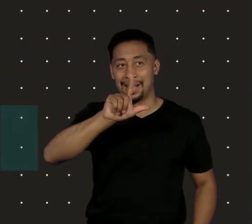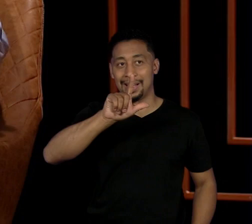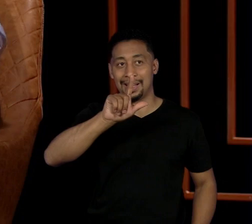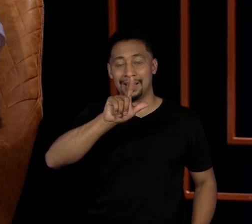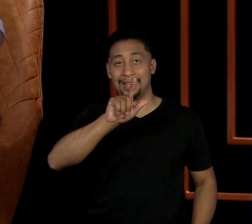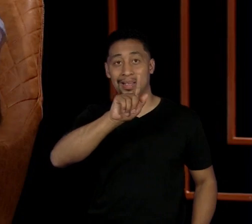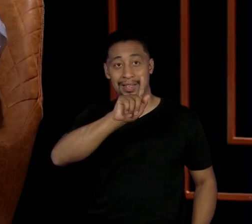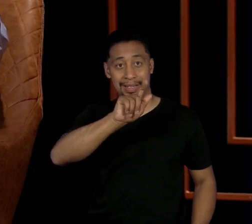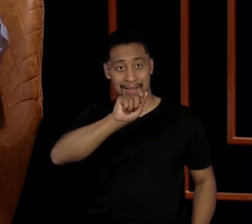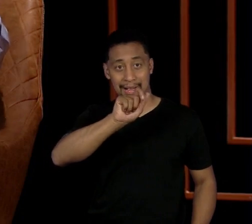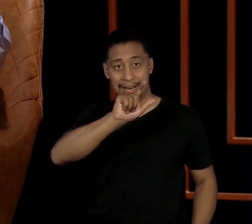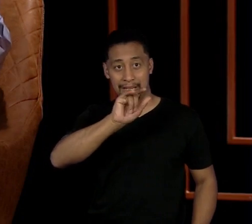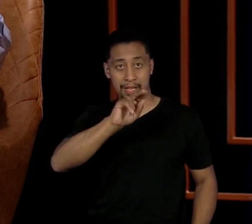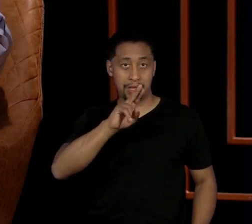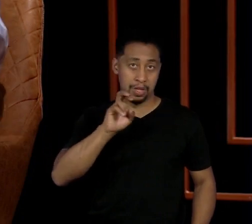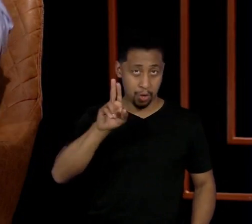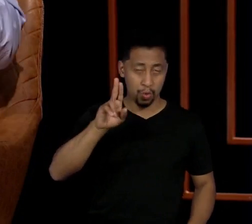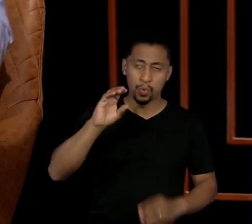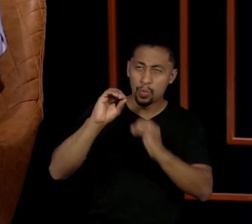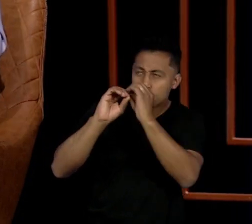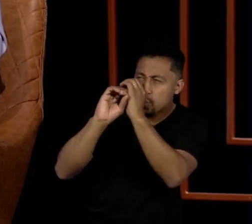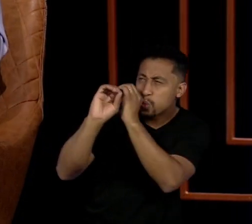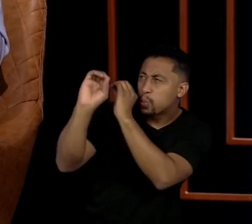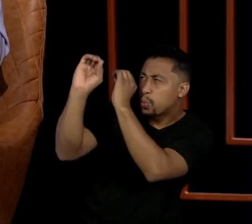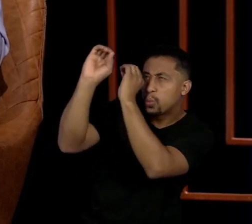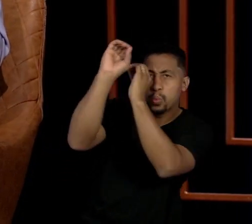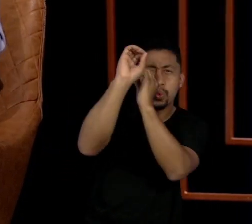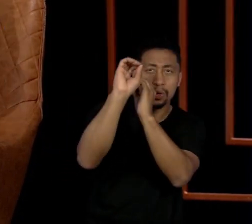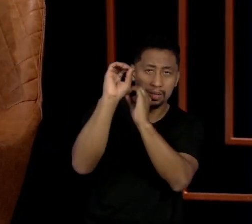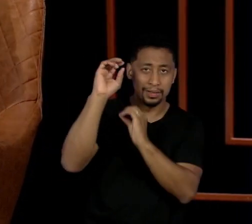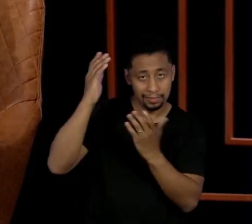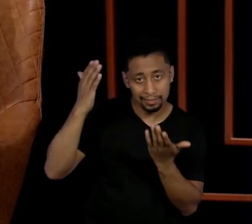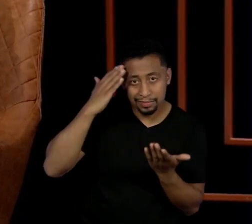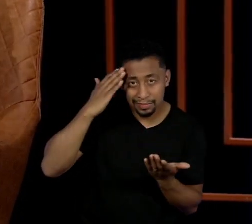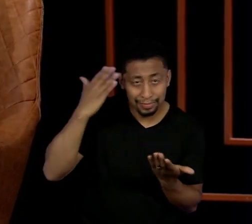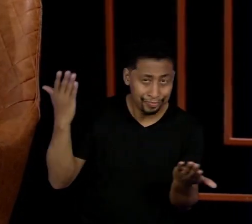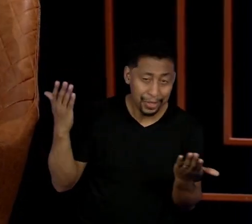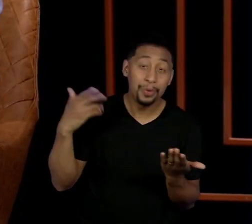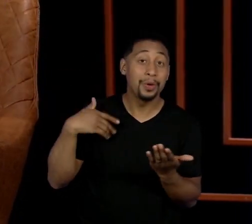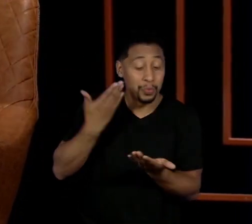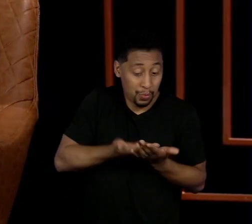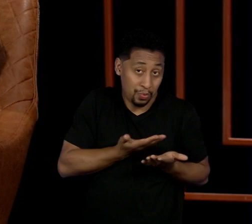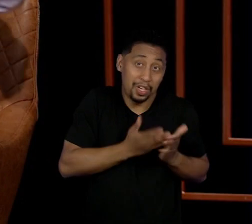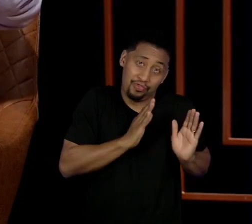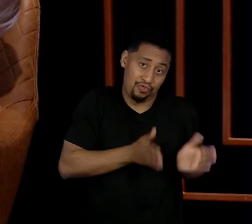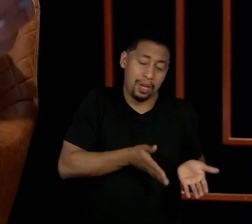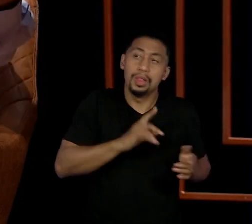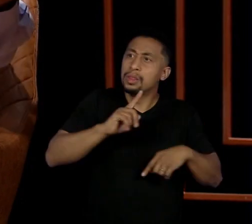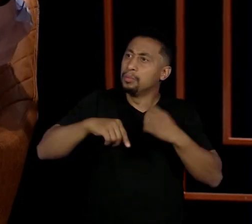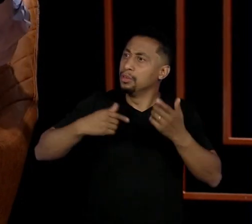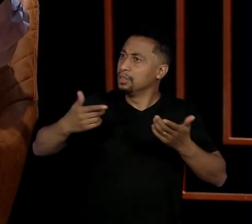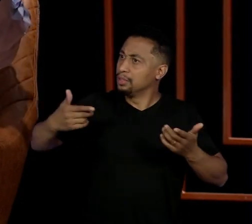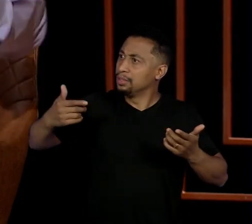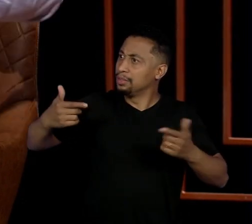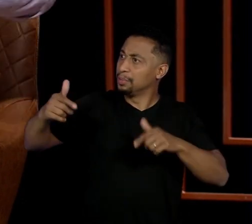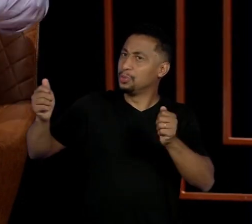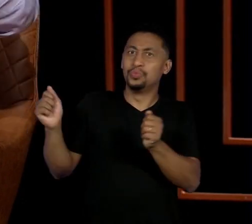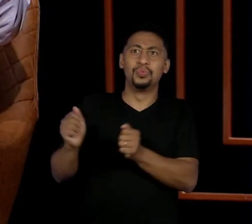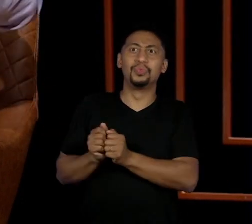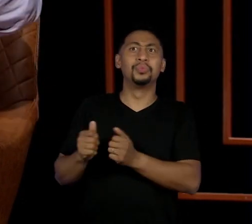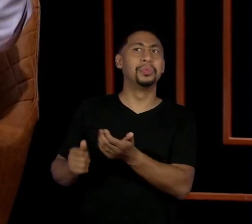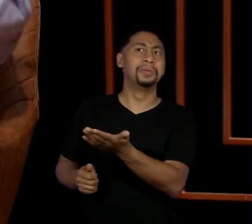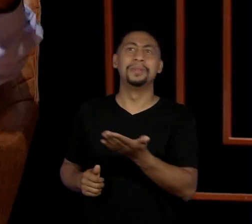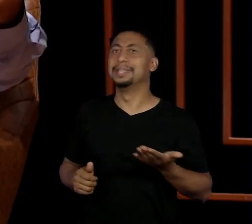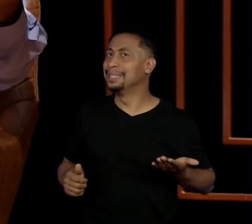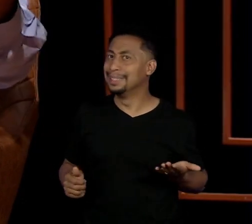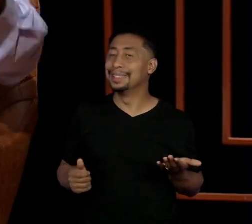tempo todo de montagens importantes. Então eu tinha estudado o Cláudio Correia Castro. Quando eu vi, eu estava trabalhando com ele, um senhor grisalho, um gênio. E o